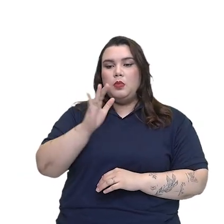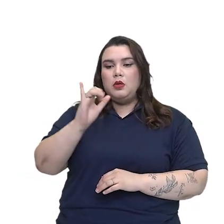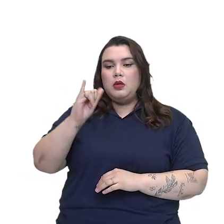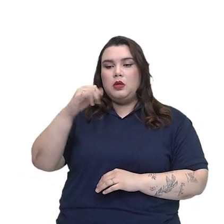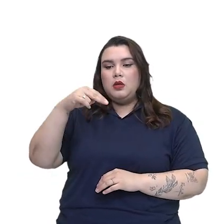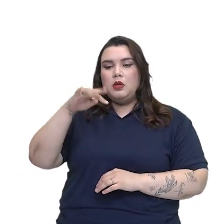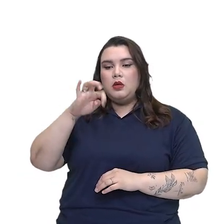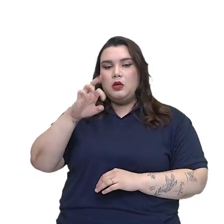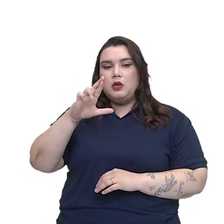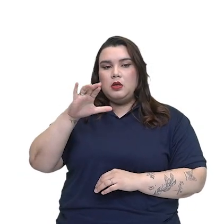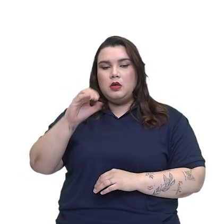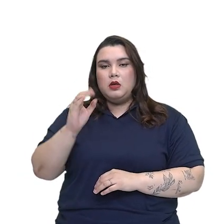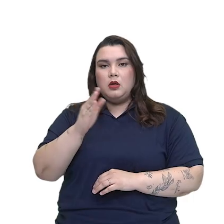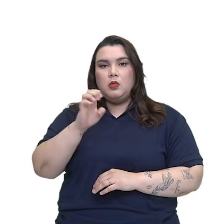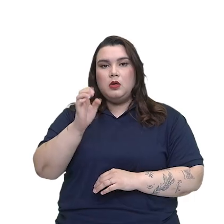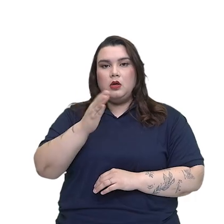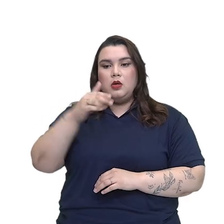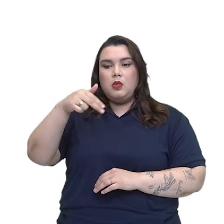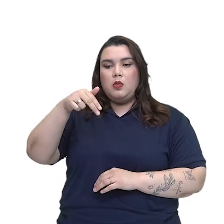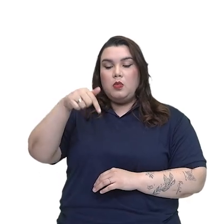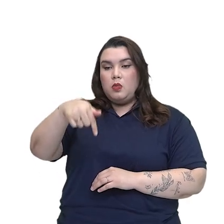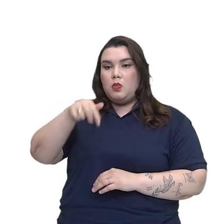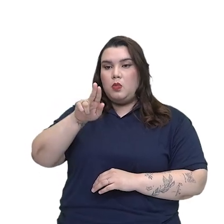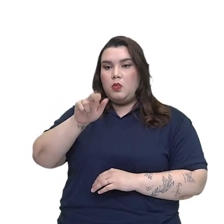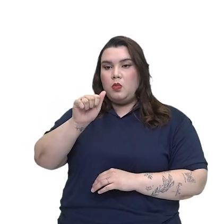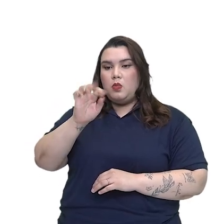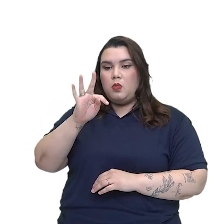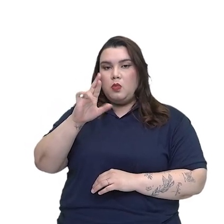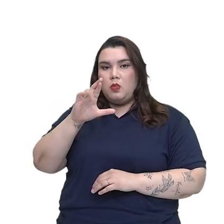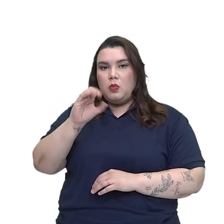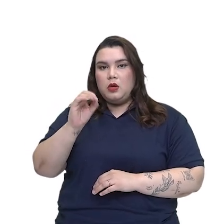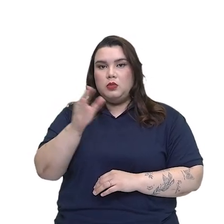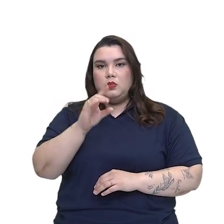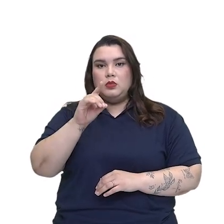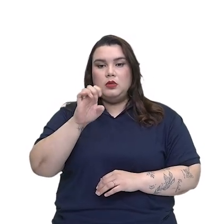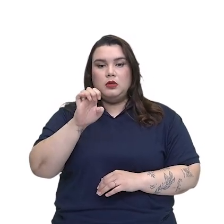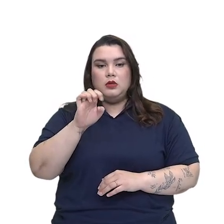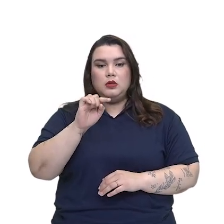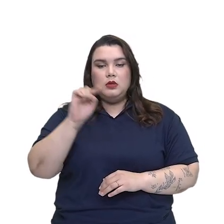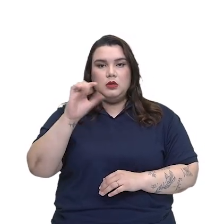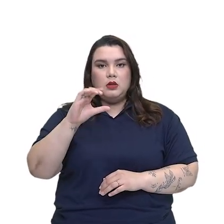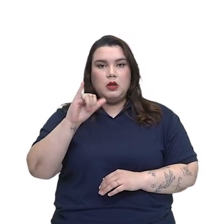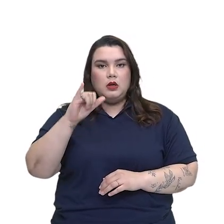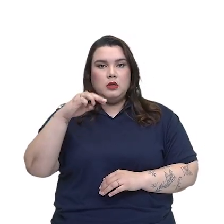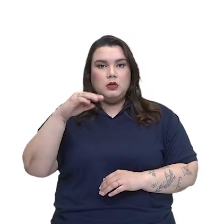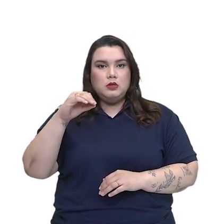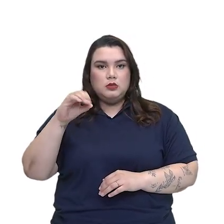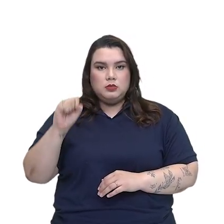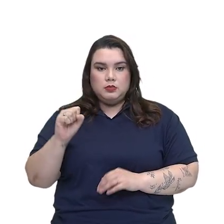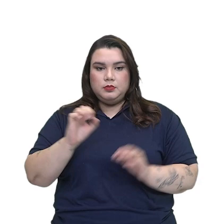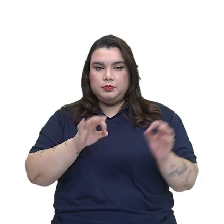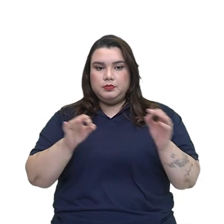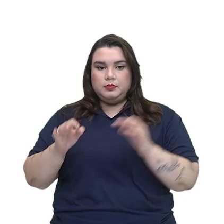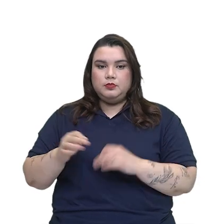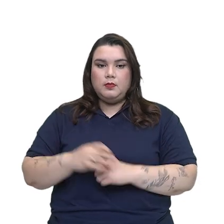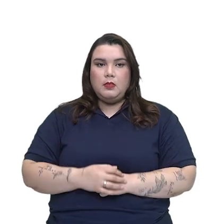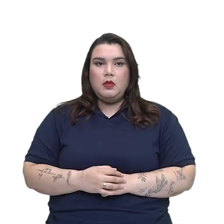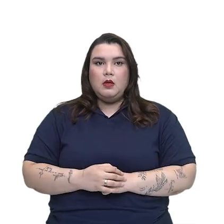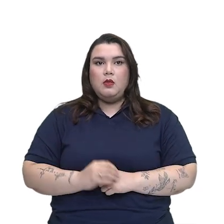Quem é o teu expoente? O teu expoente é